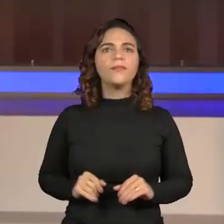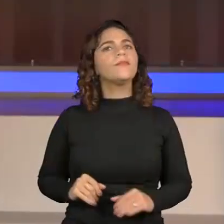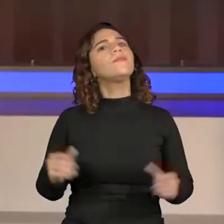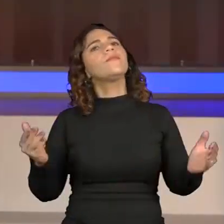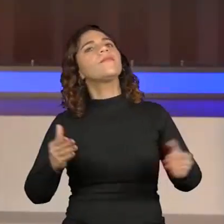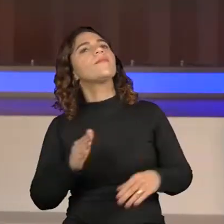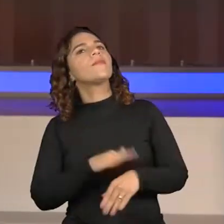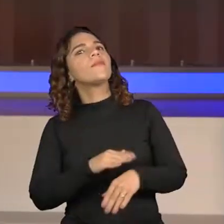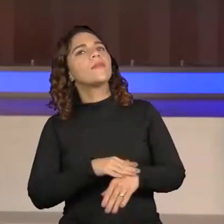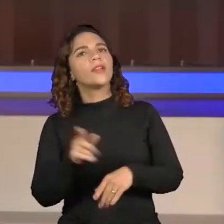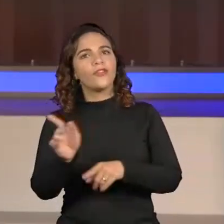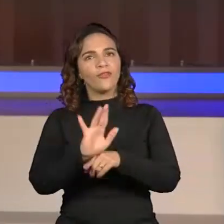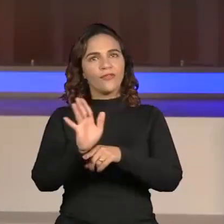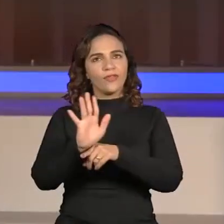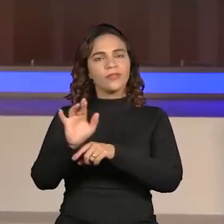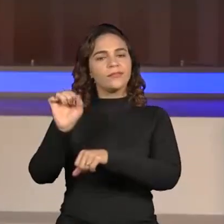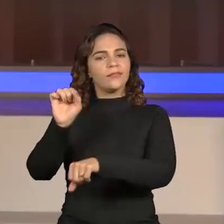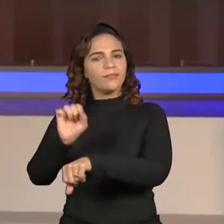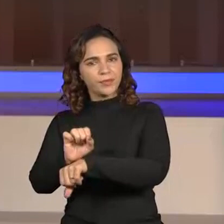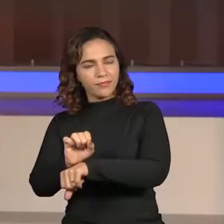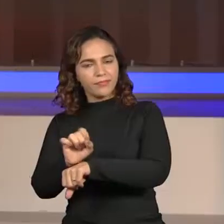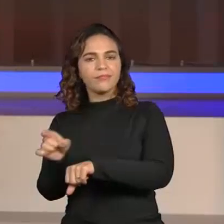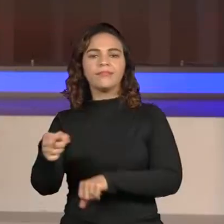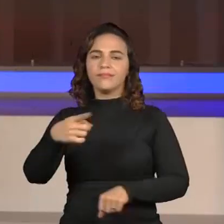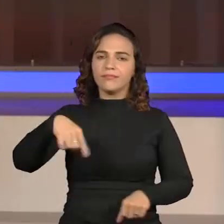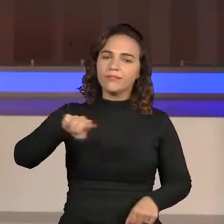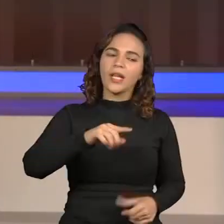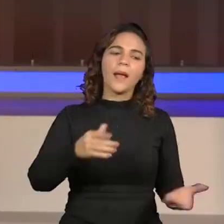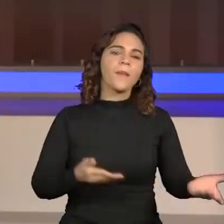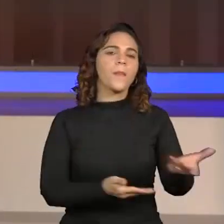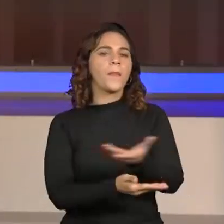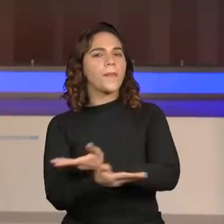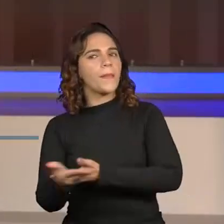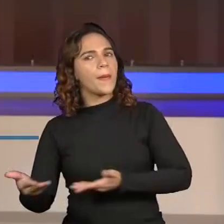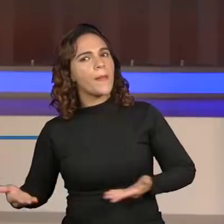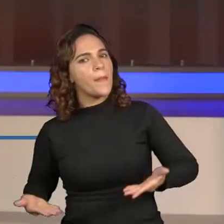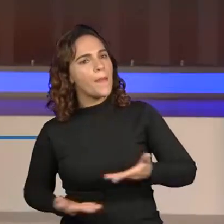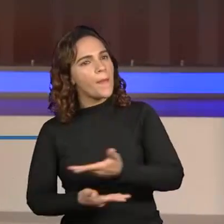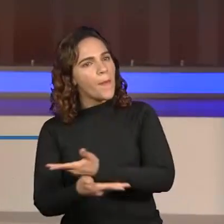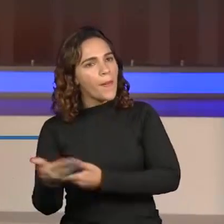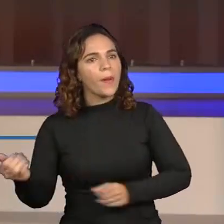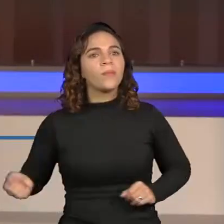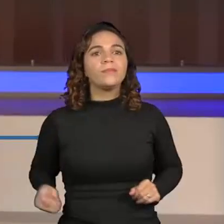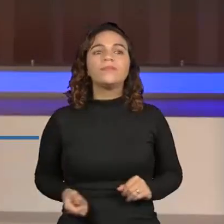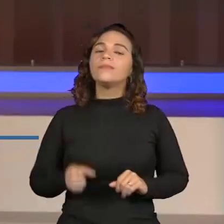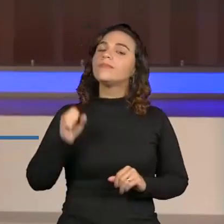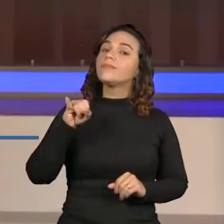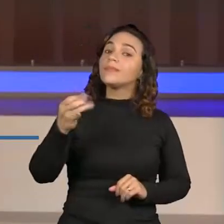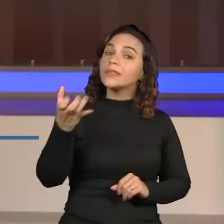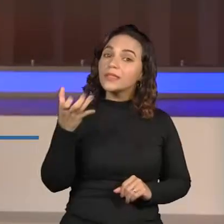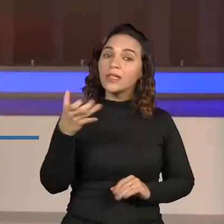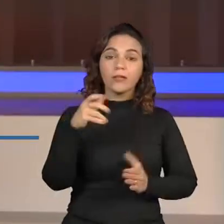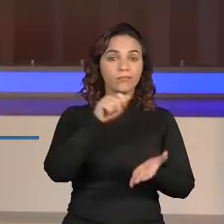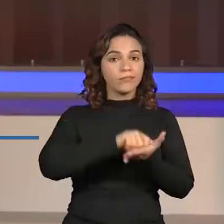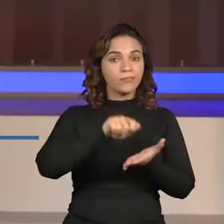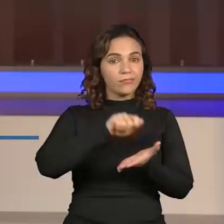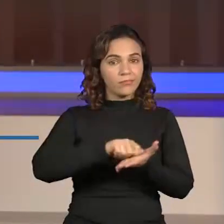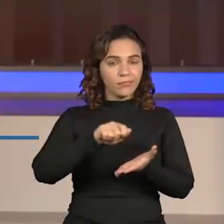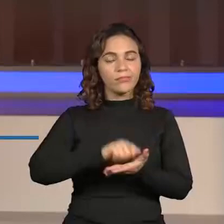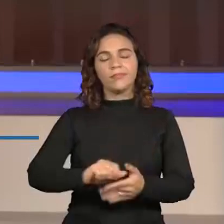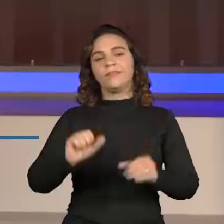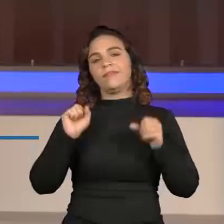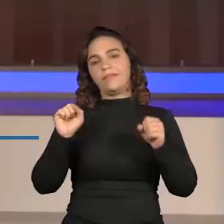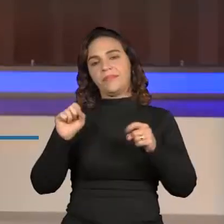falo, professor, pausa o vídeo, deixa as crianças discutirem, conversarem, se quiserem fazer registros, para depois